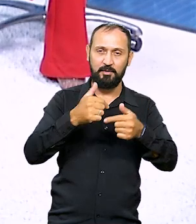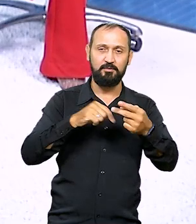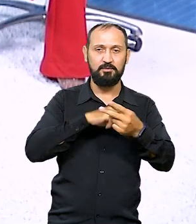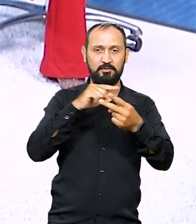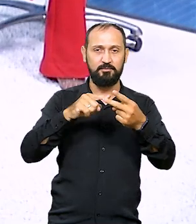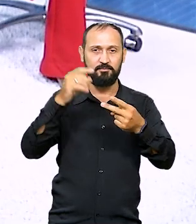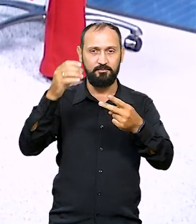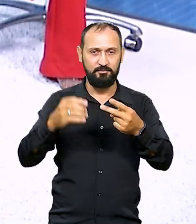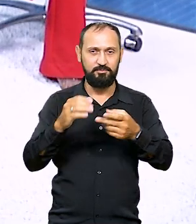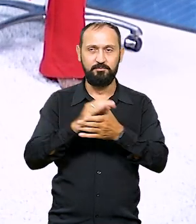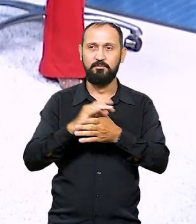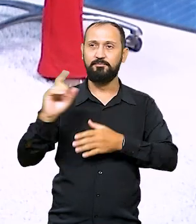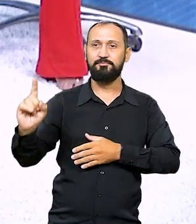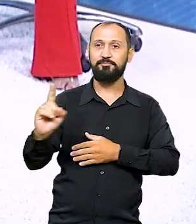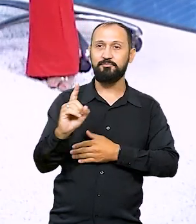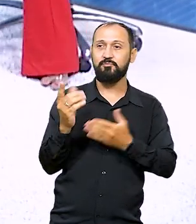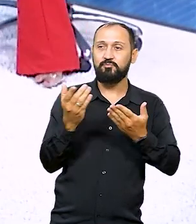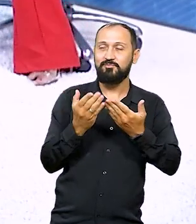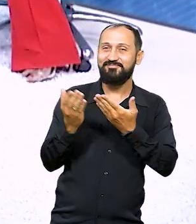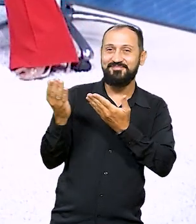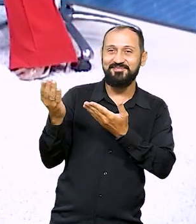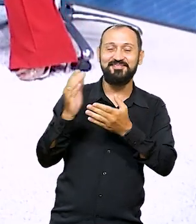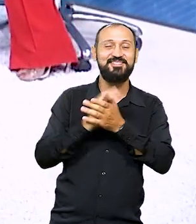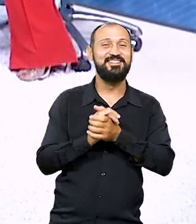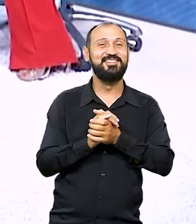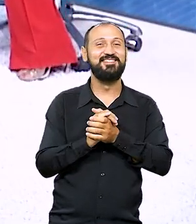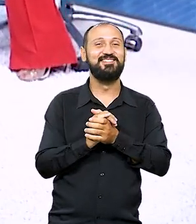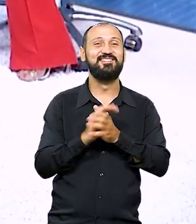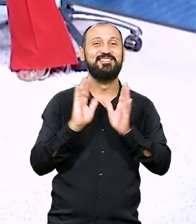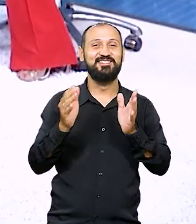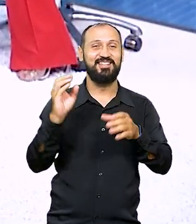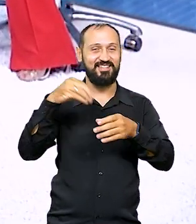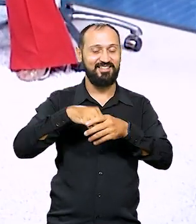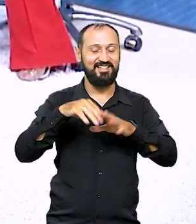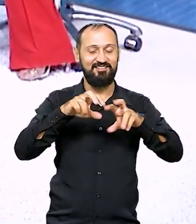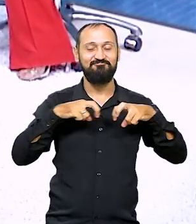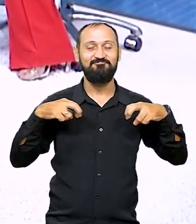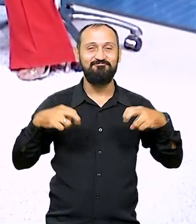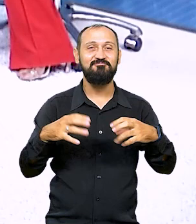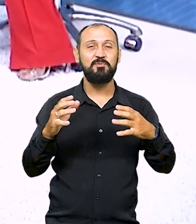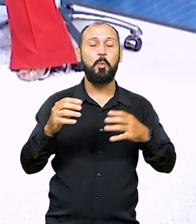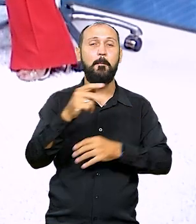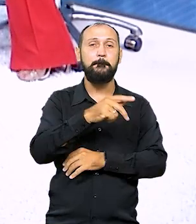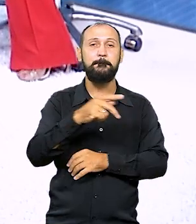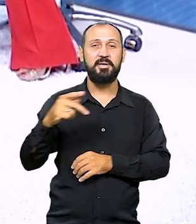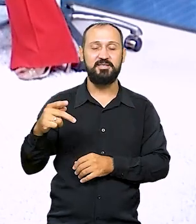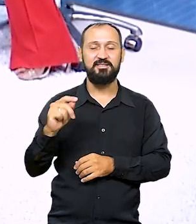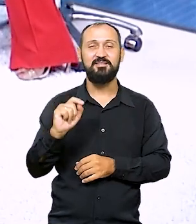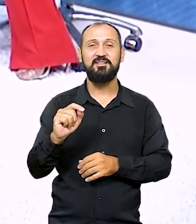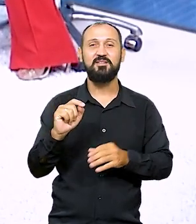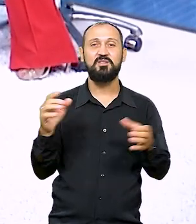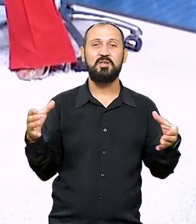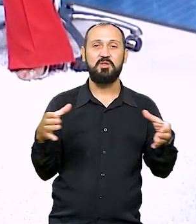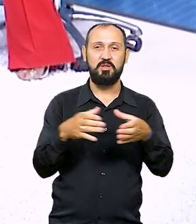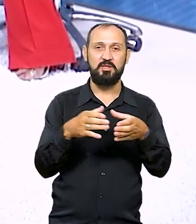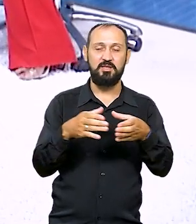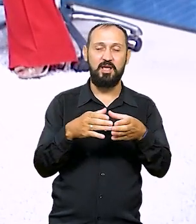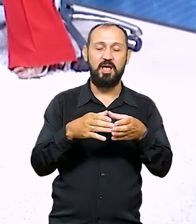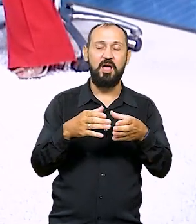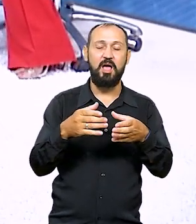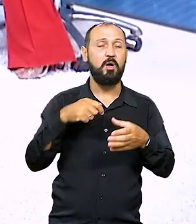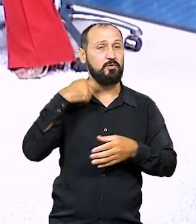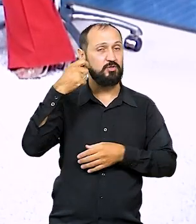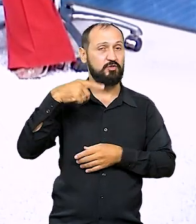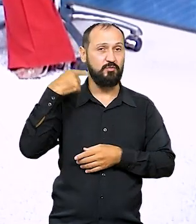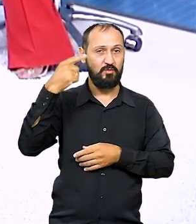Trabalhista e Criminal. E eu recebo hoje aqui, já no estúdio com a gente, o presidente da